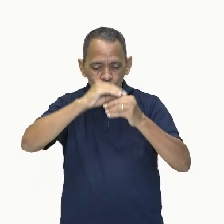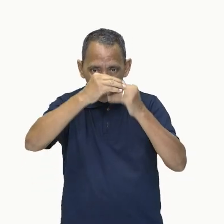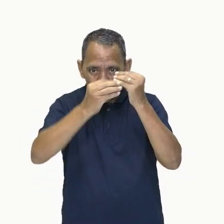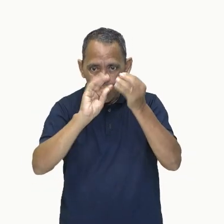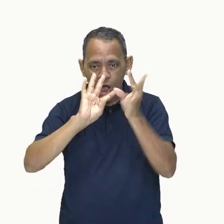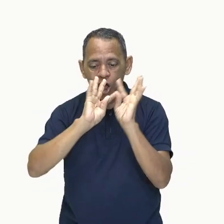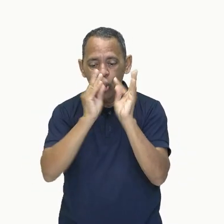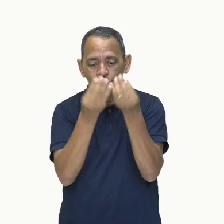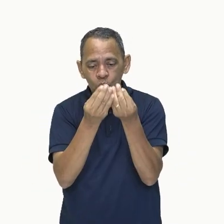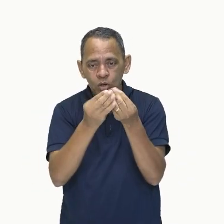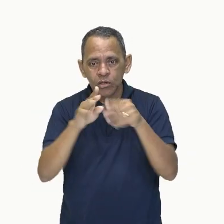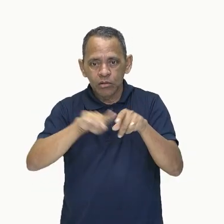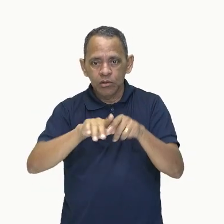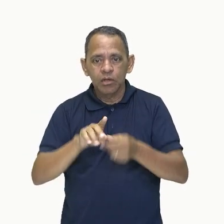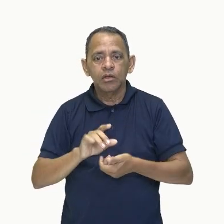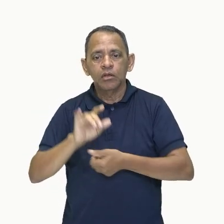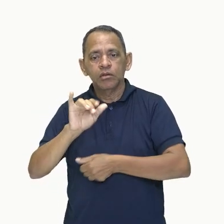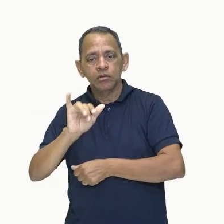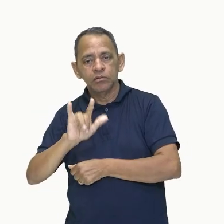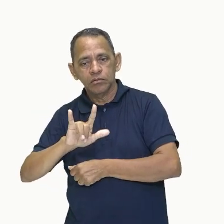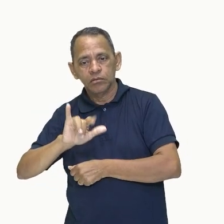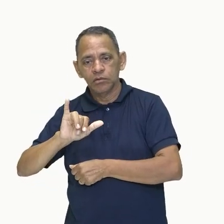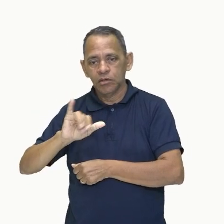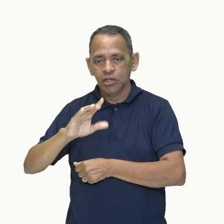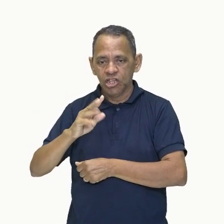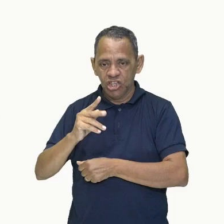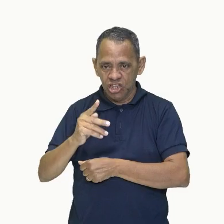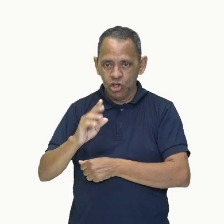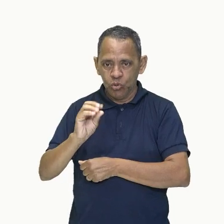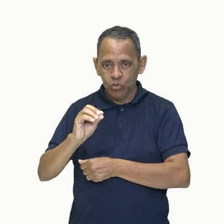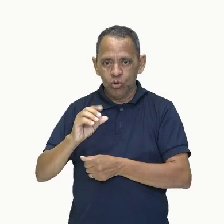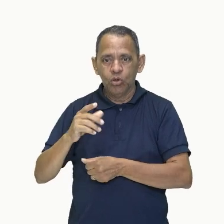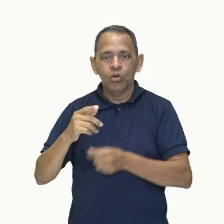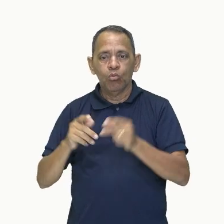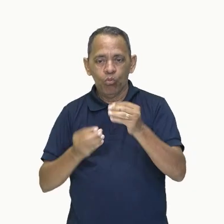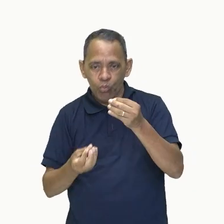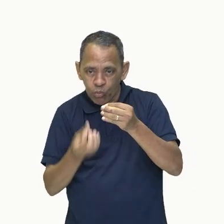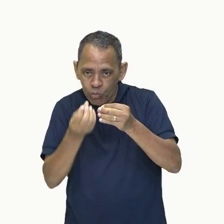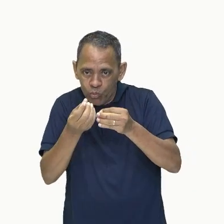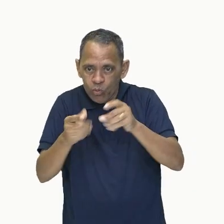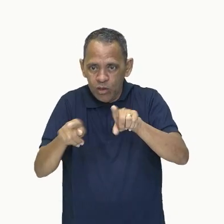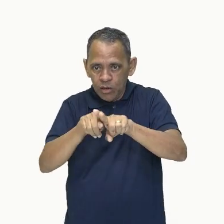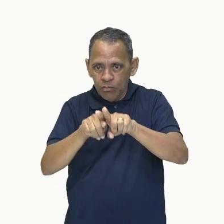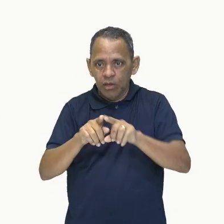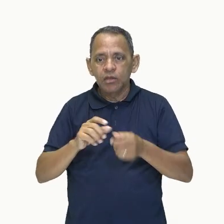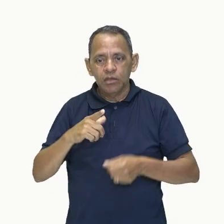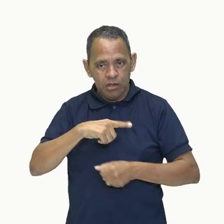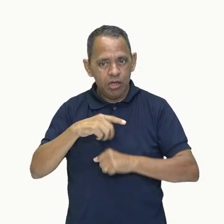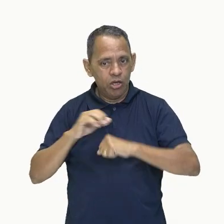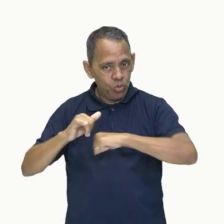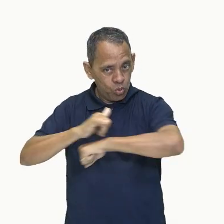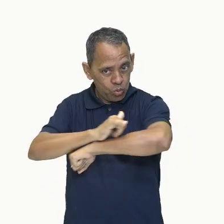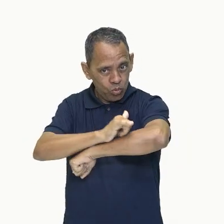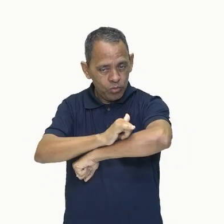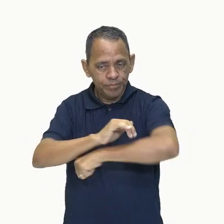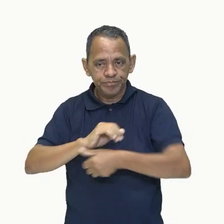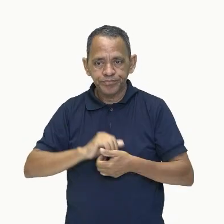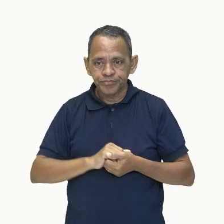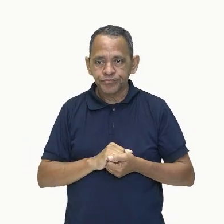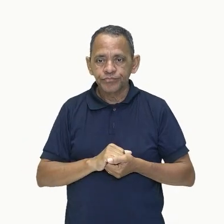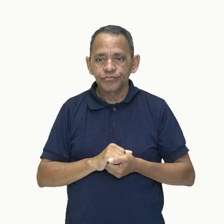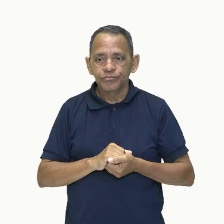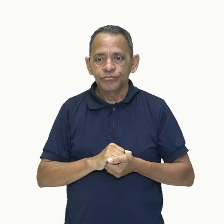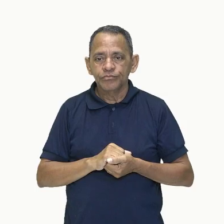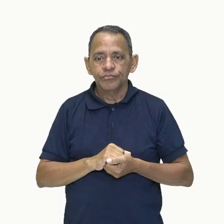lipoproteicas, né? Proteicas, significa o quê? Que elas têm gordura. Então,